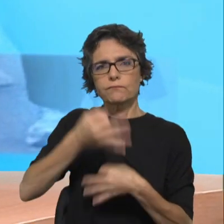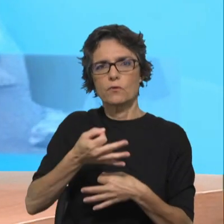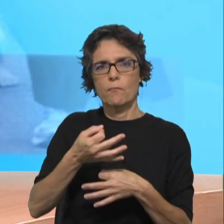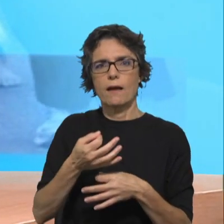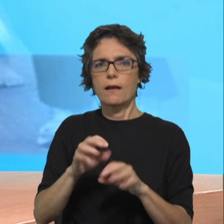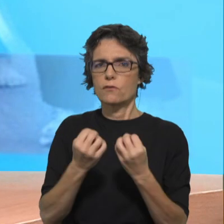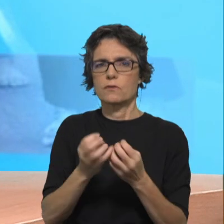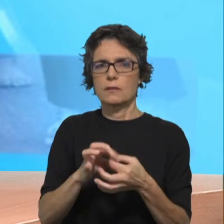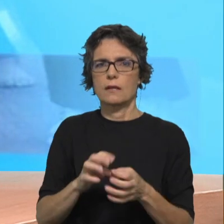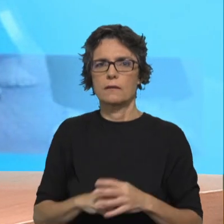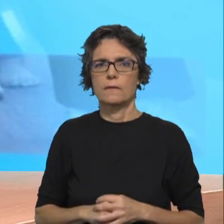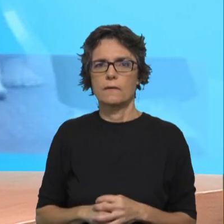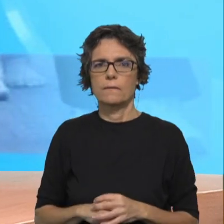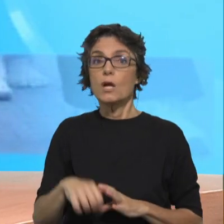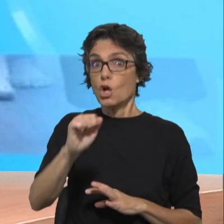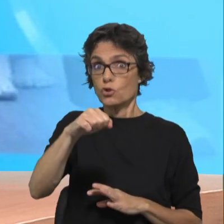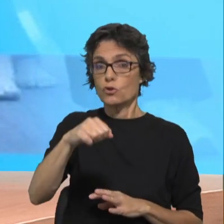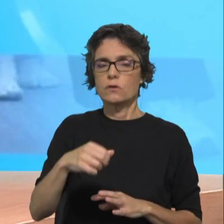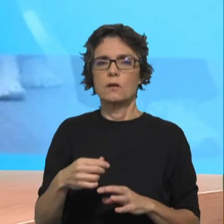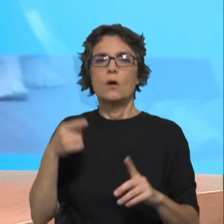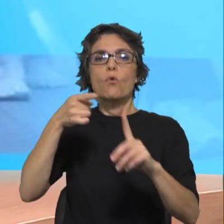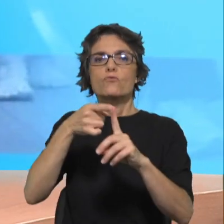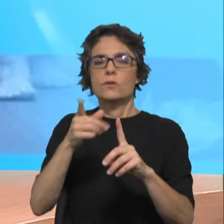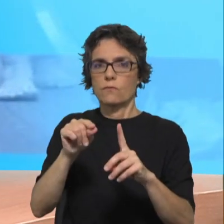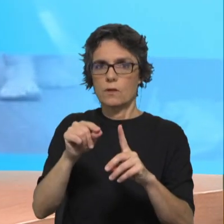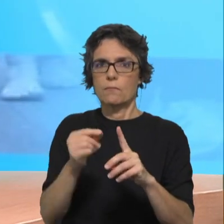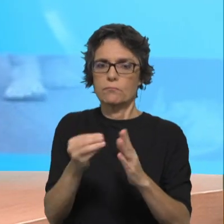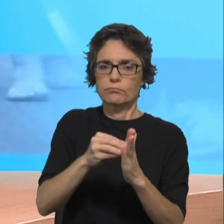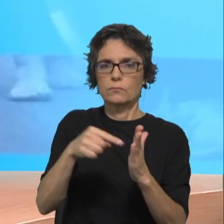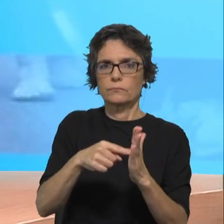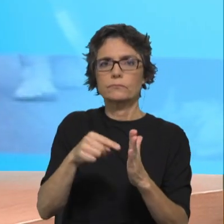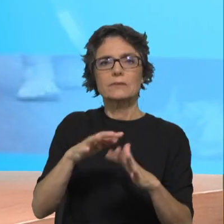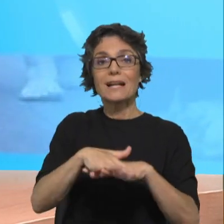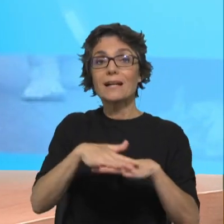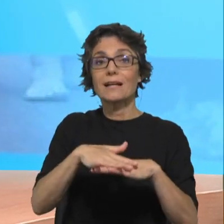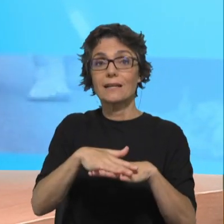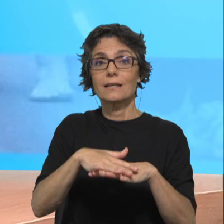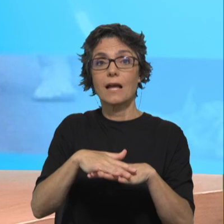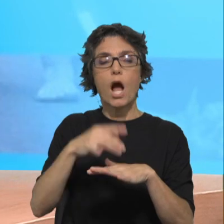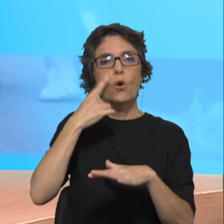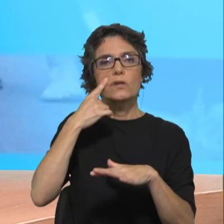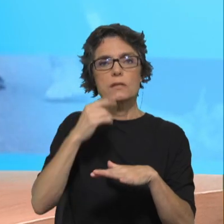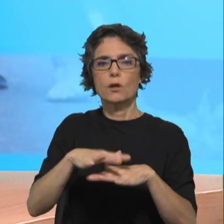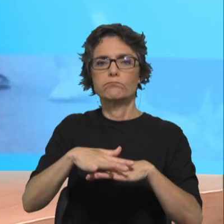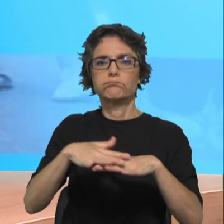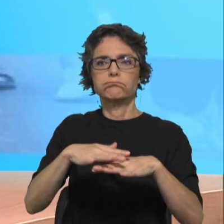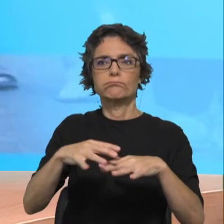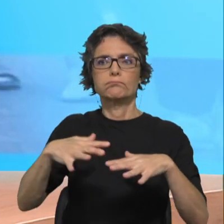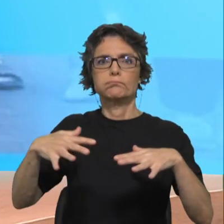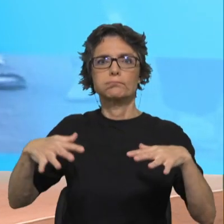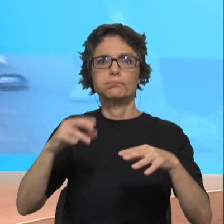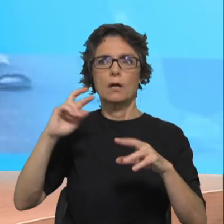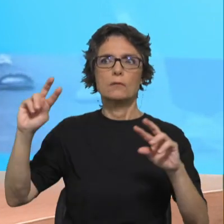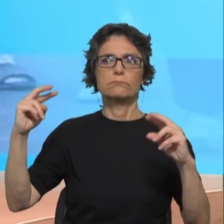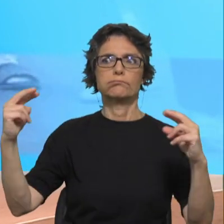também nos seus objetivos, ou seja, à medida que a rede vai sendo conhecida e vai sendo, começa